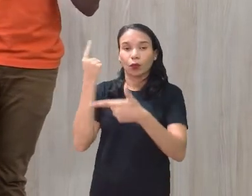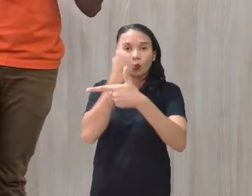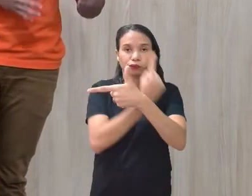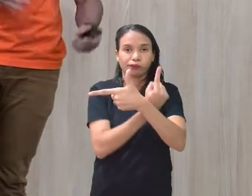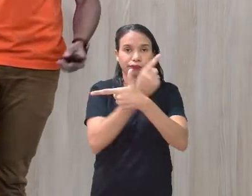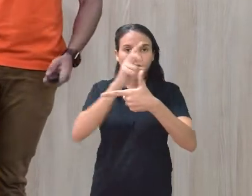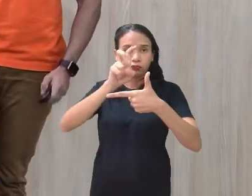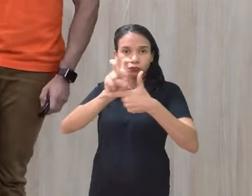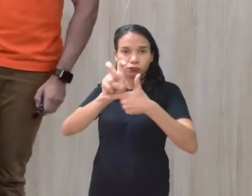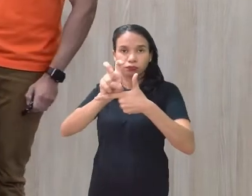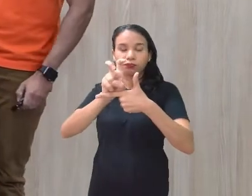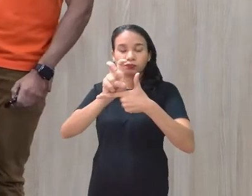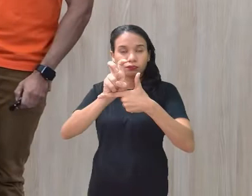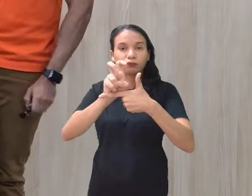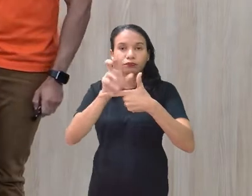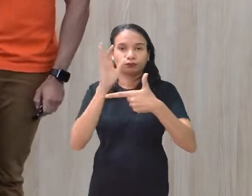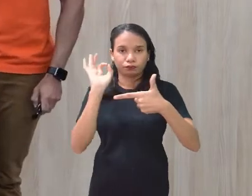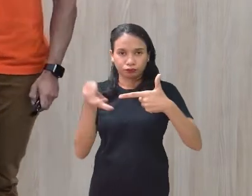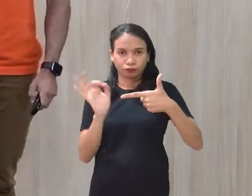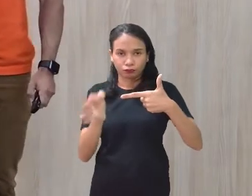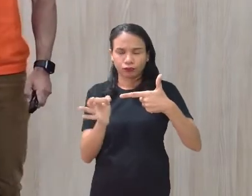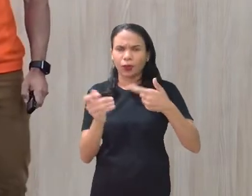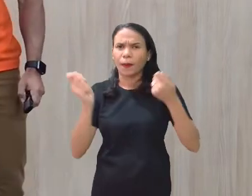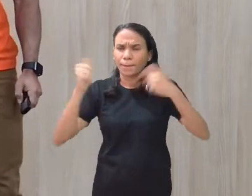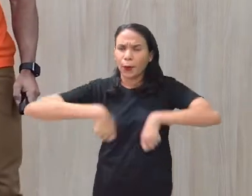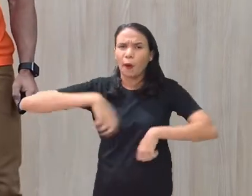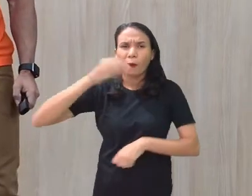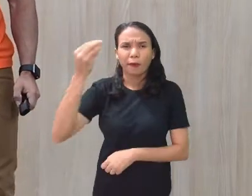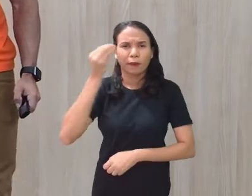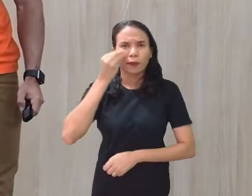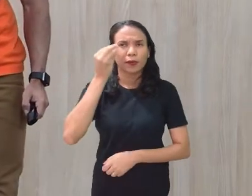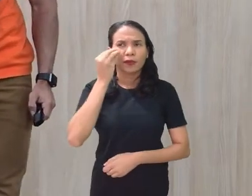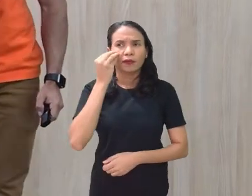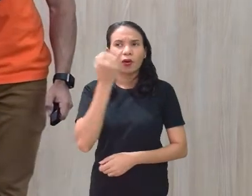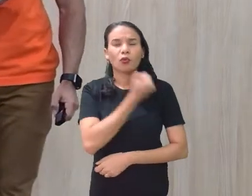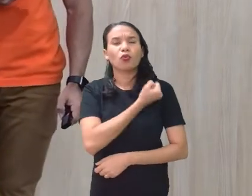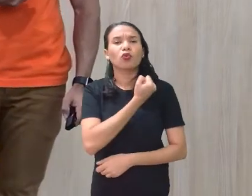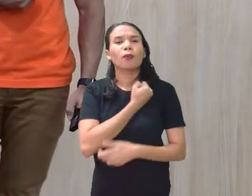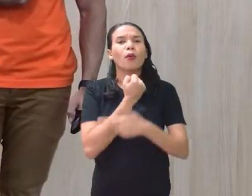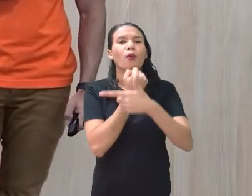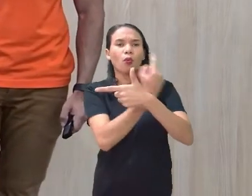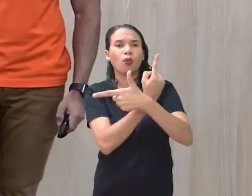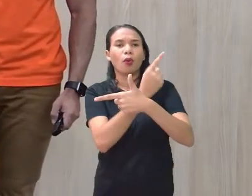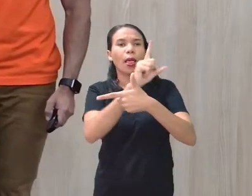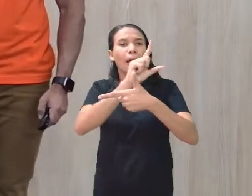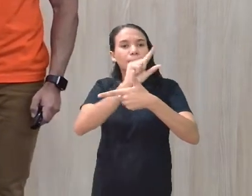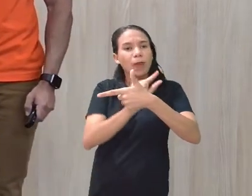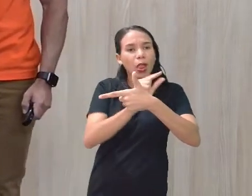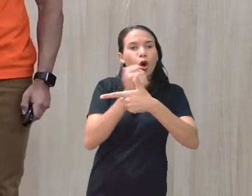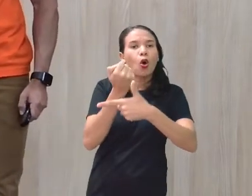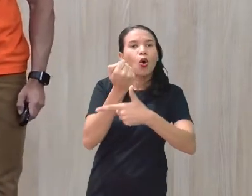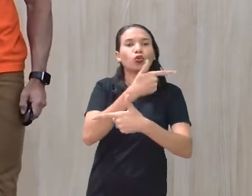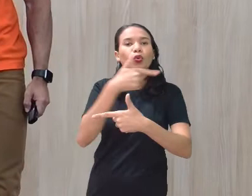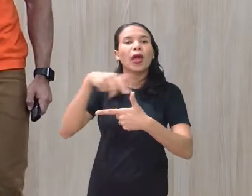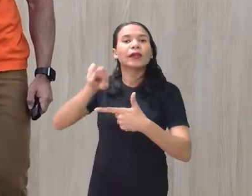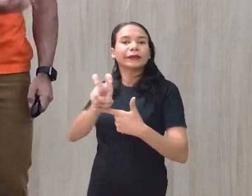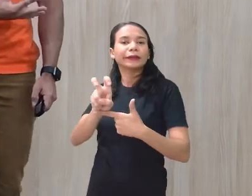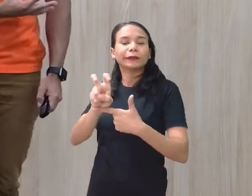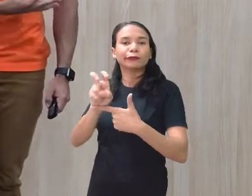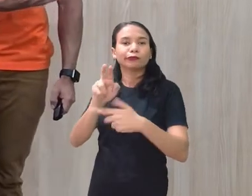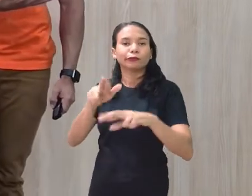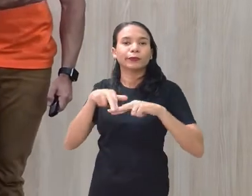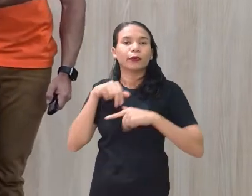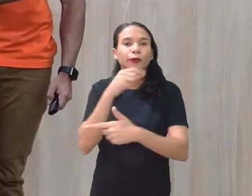certo? 1 dividido por 5. Pode notar que o 1, ele é um número menor que 5. Então, se o